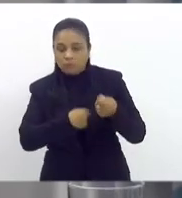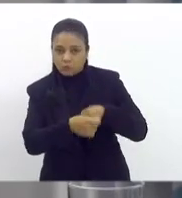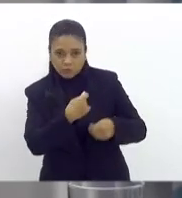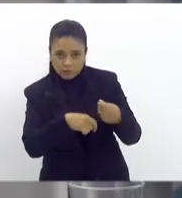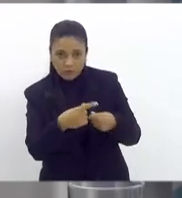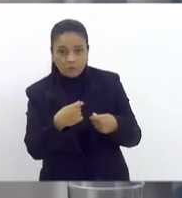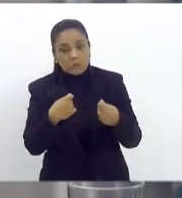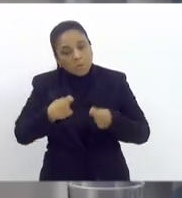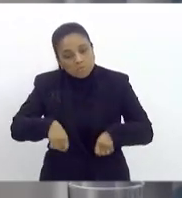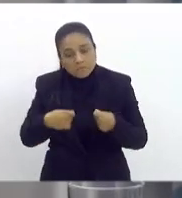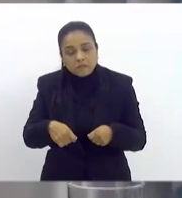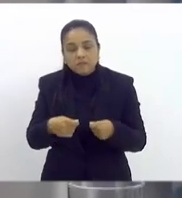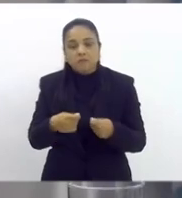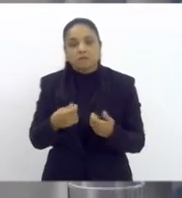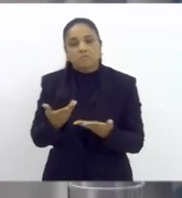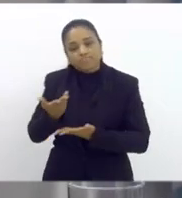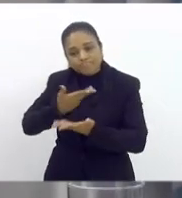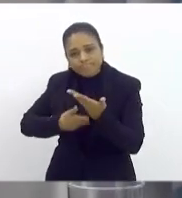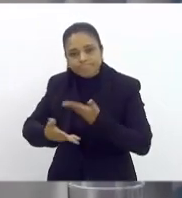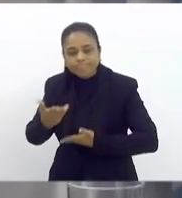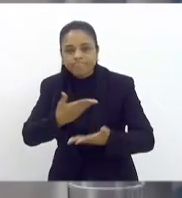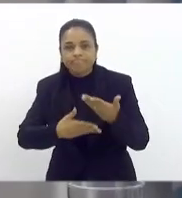com associados